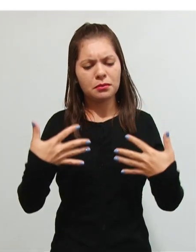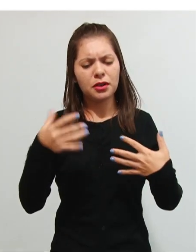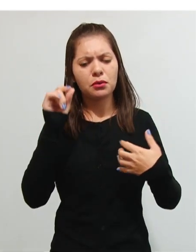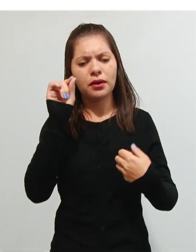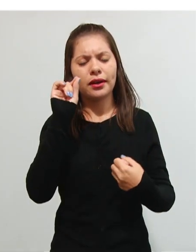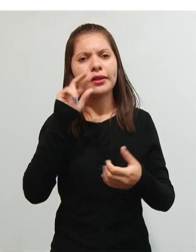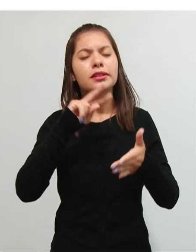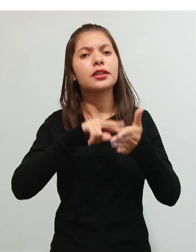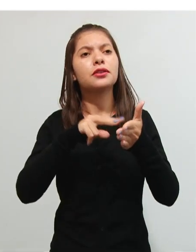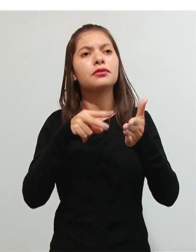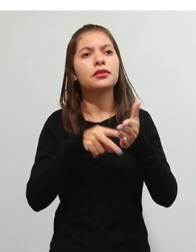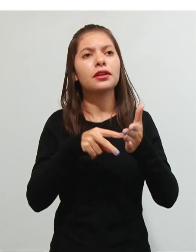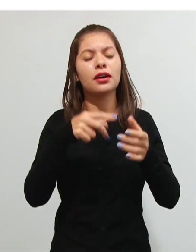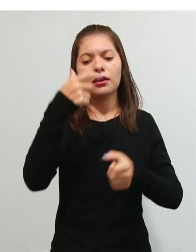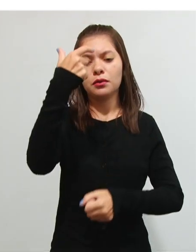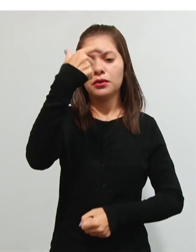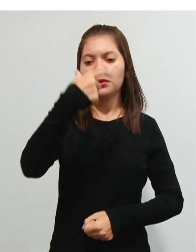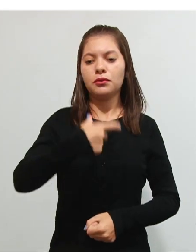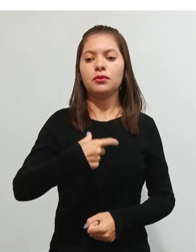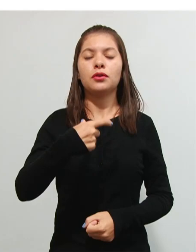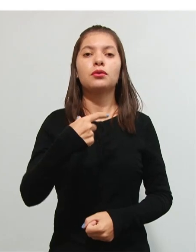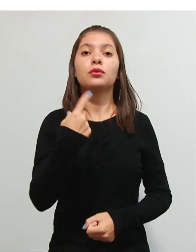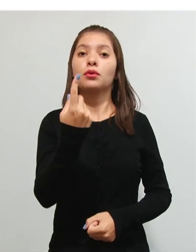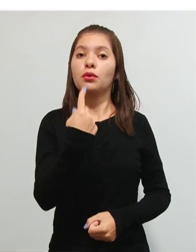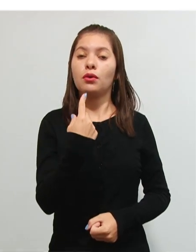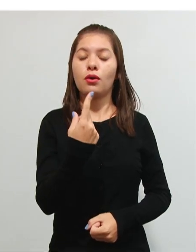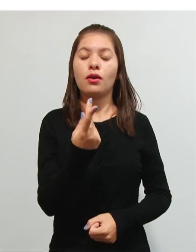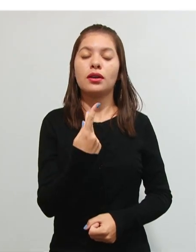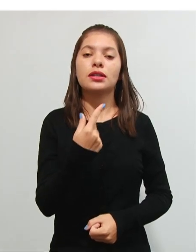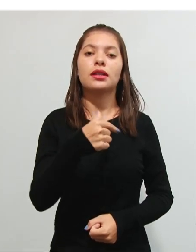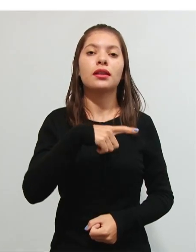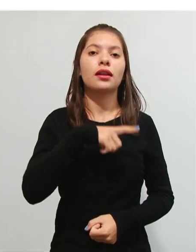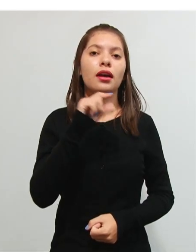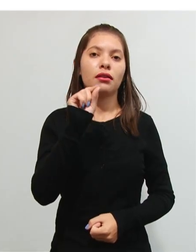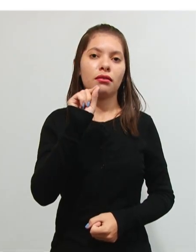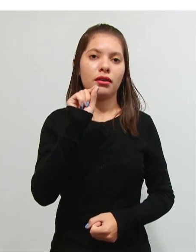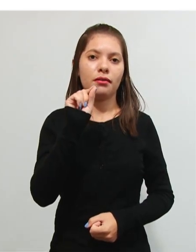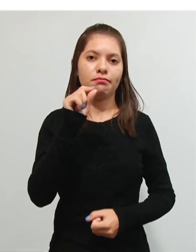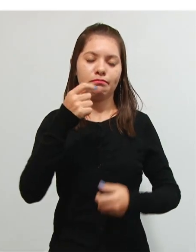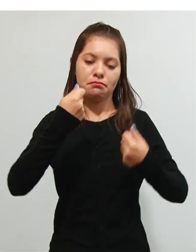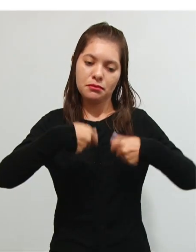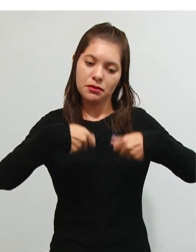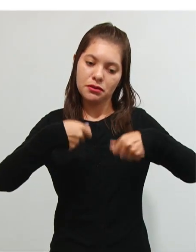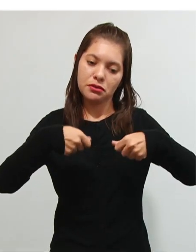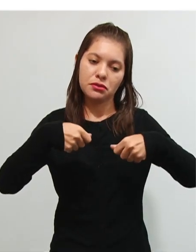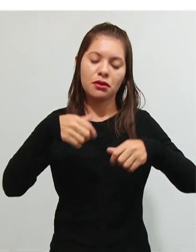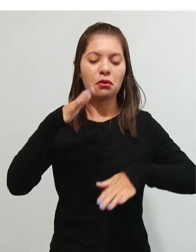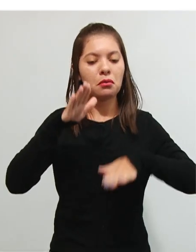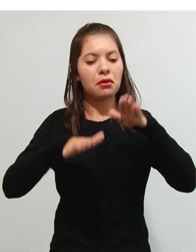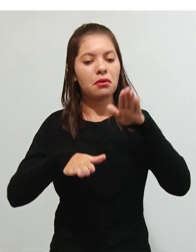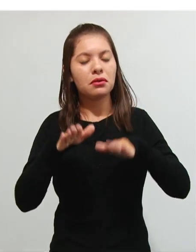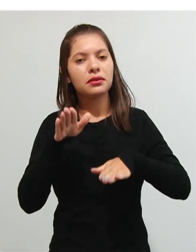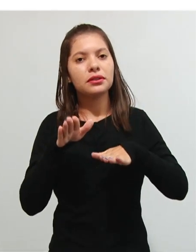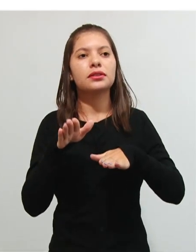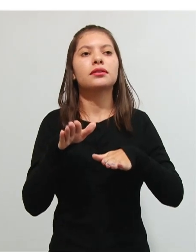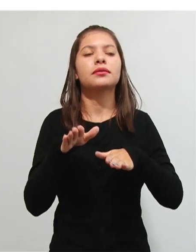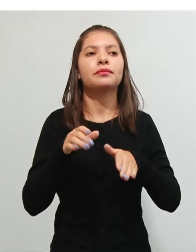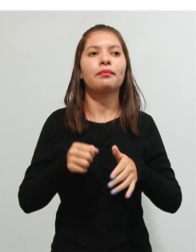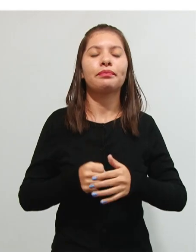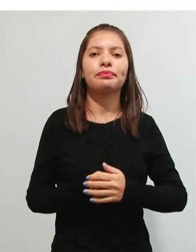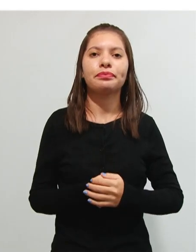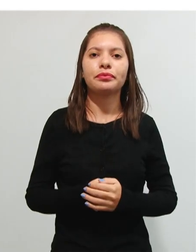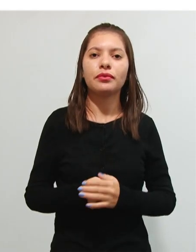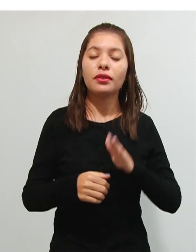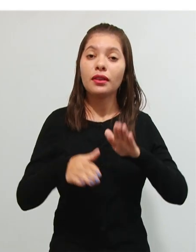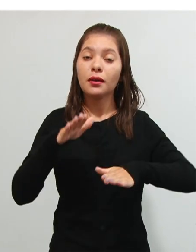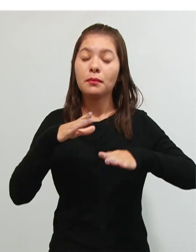humanista? É que o indivíduo ele possui necessidades e que independe do desejo